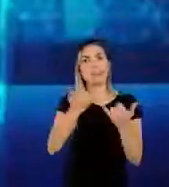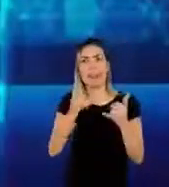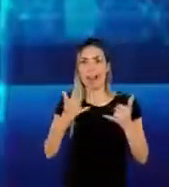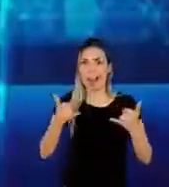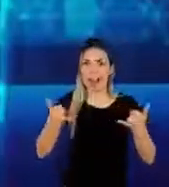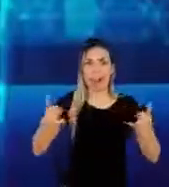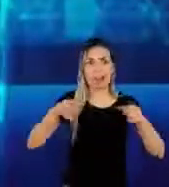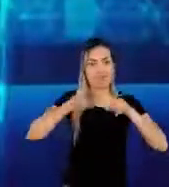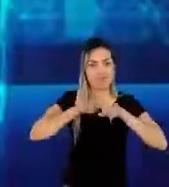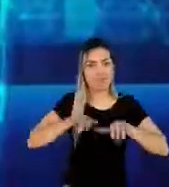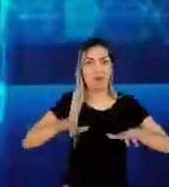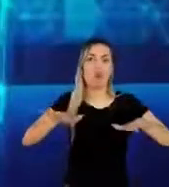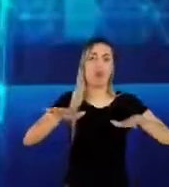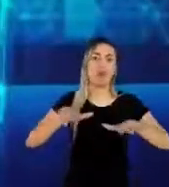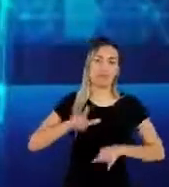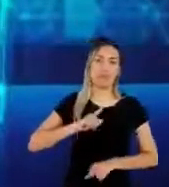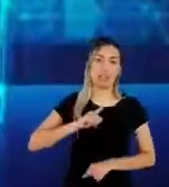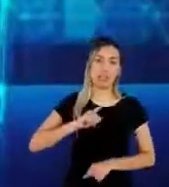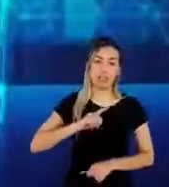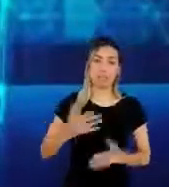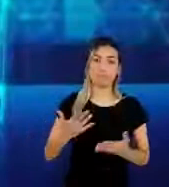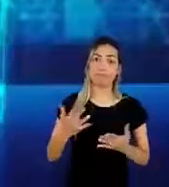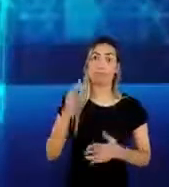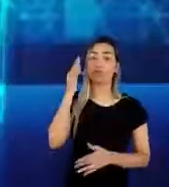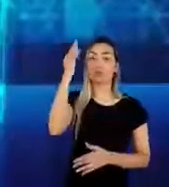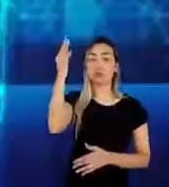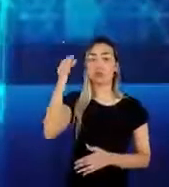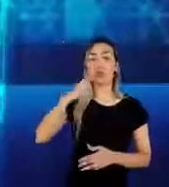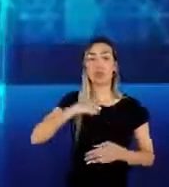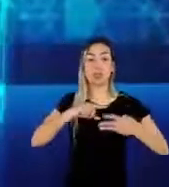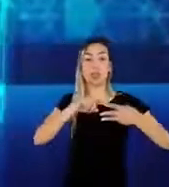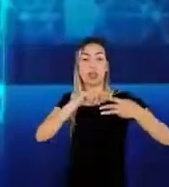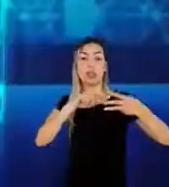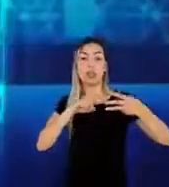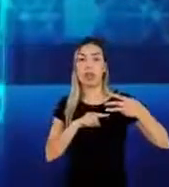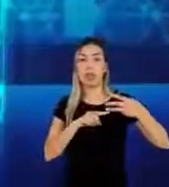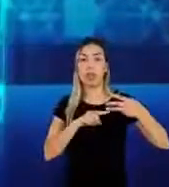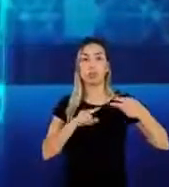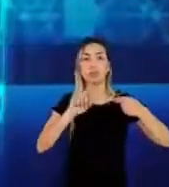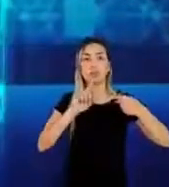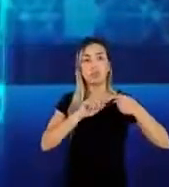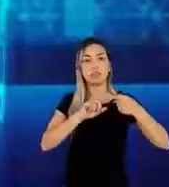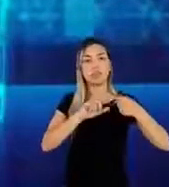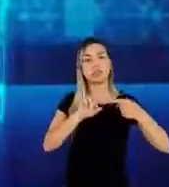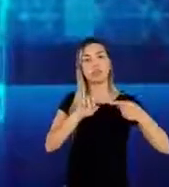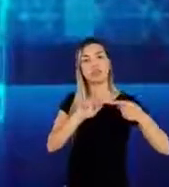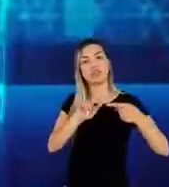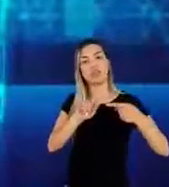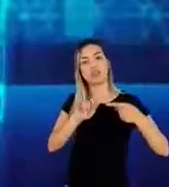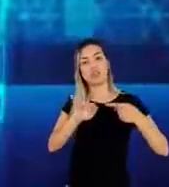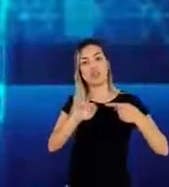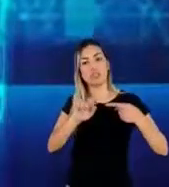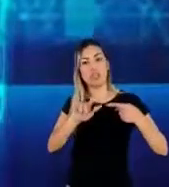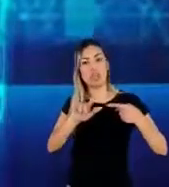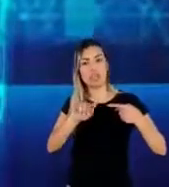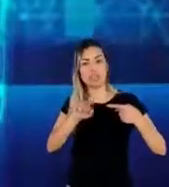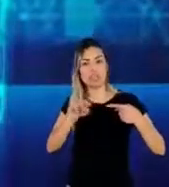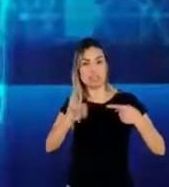está calcado em três ações. A primeira, digitalização do consumidor. A